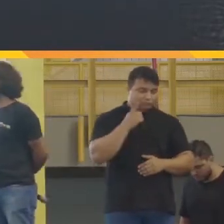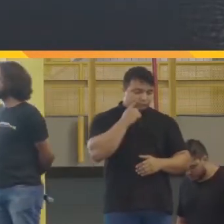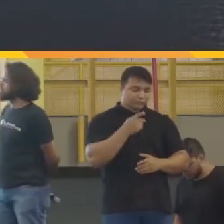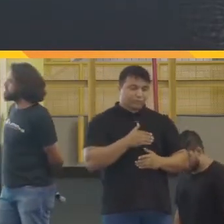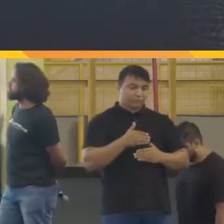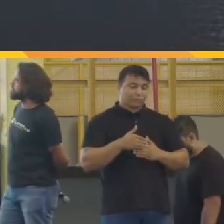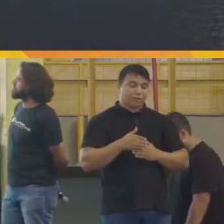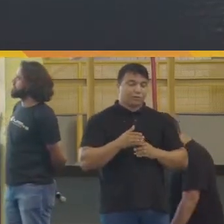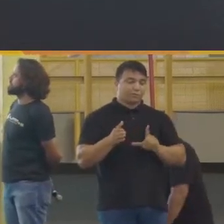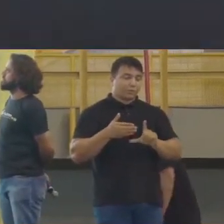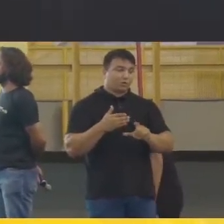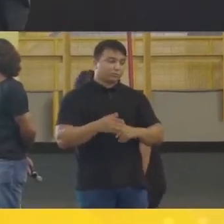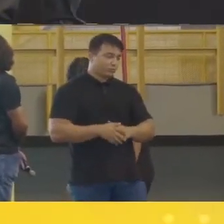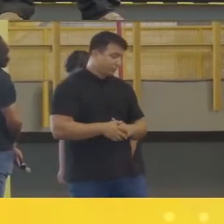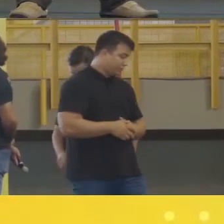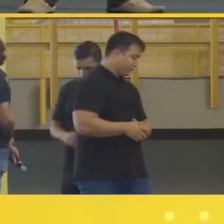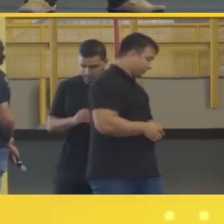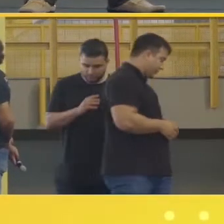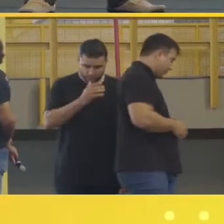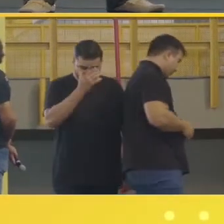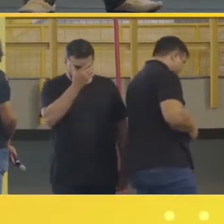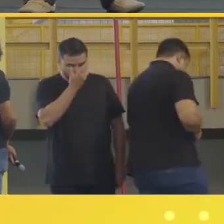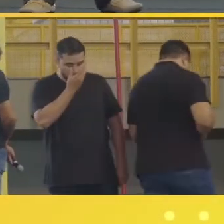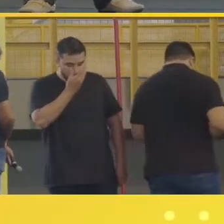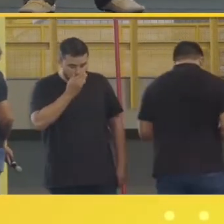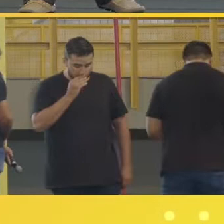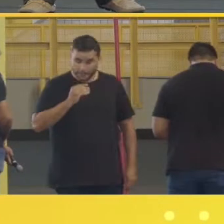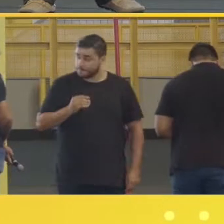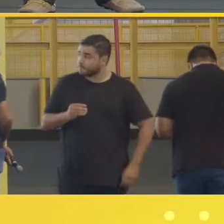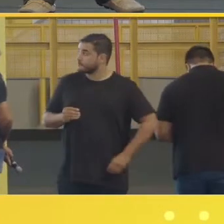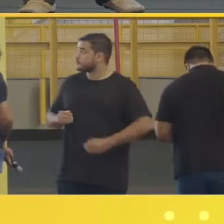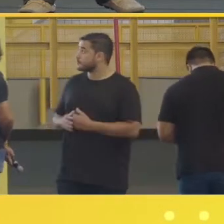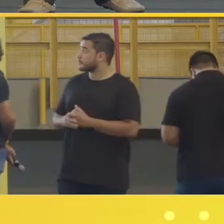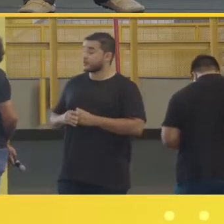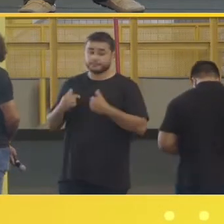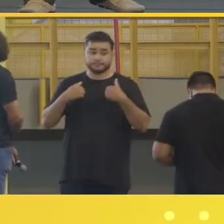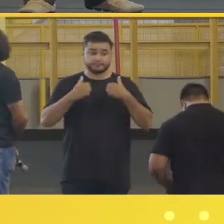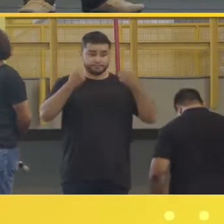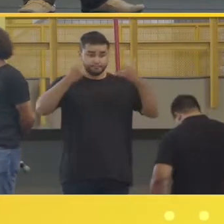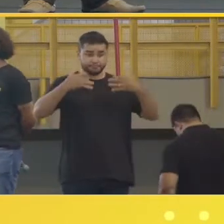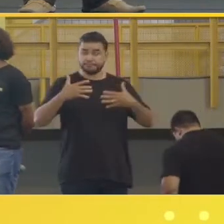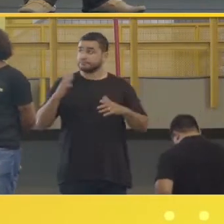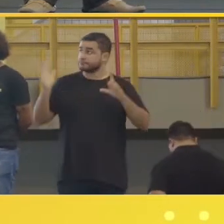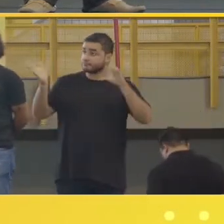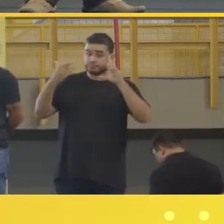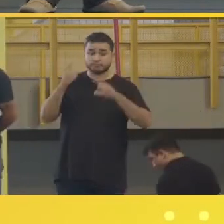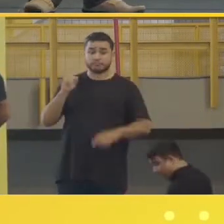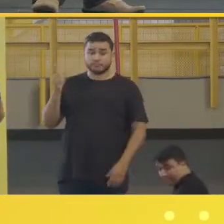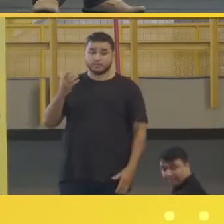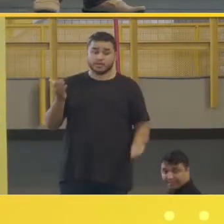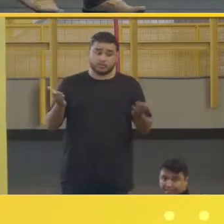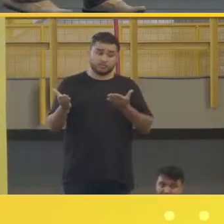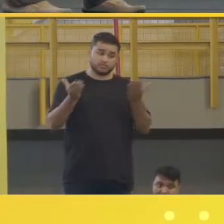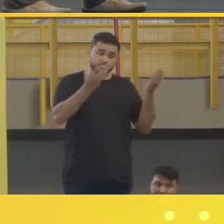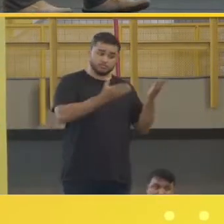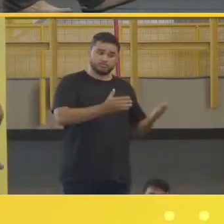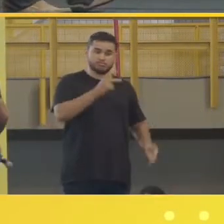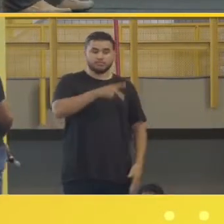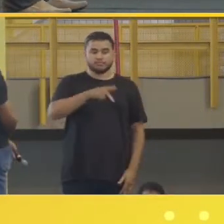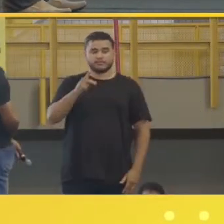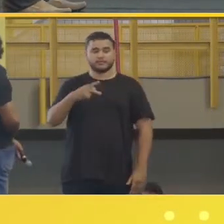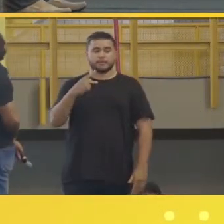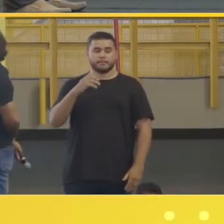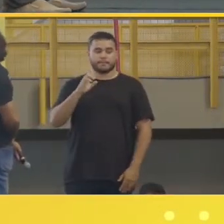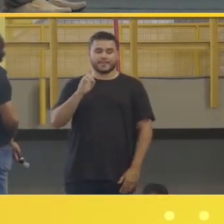passar. Vou encerrar minha participação com esse slide, tá? Esse slide, mais uma questão, e aí vai